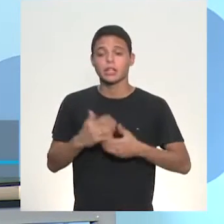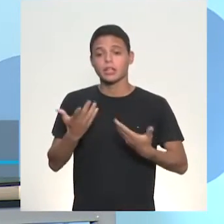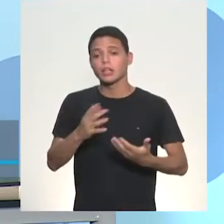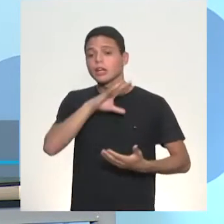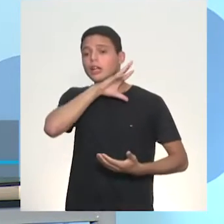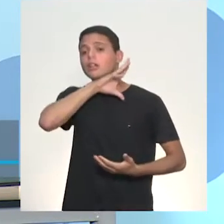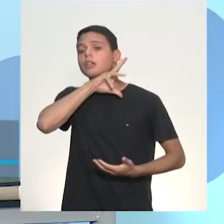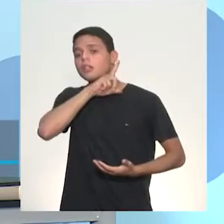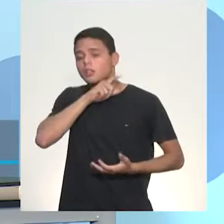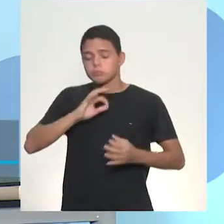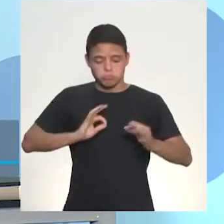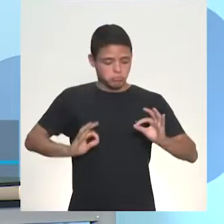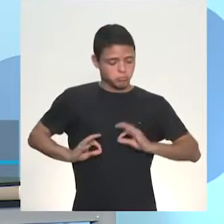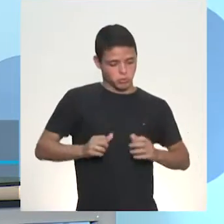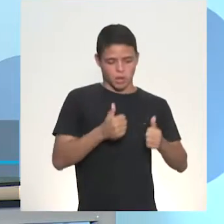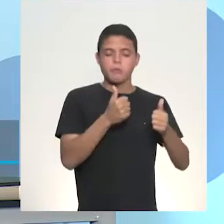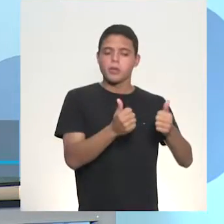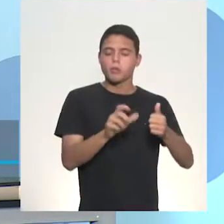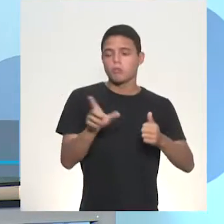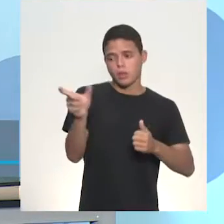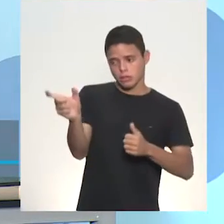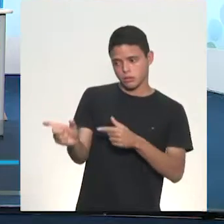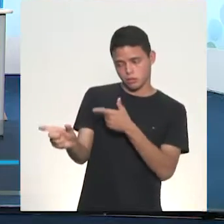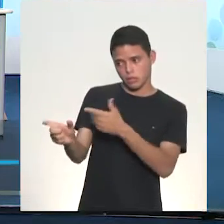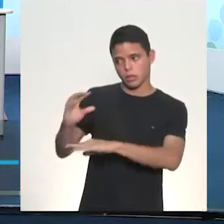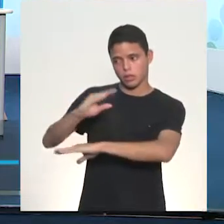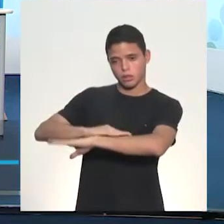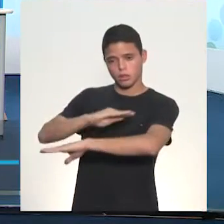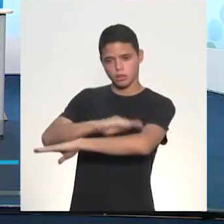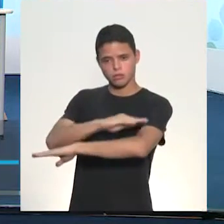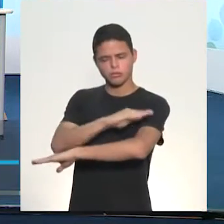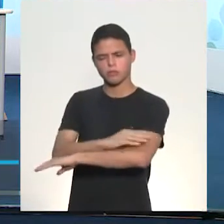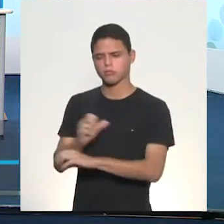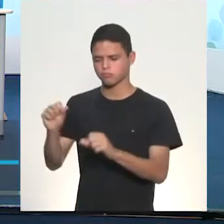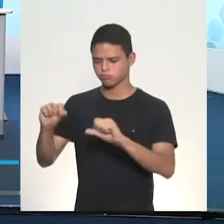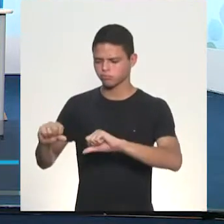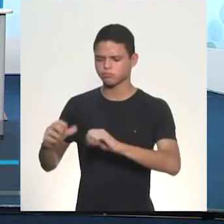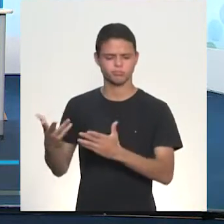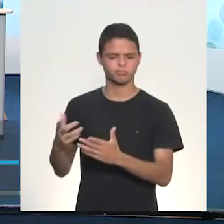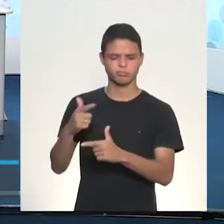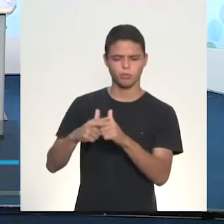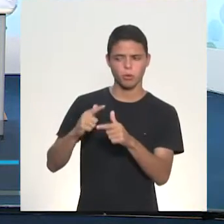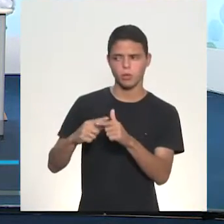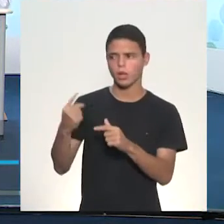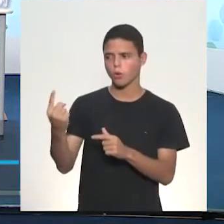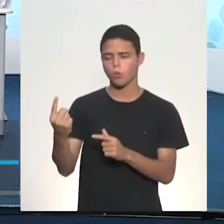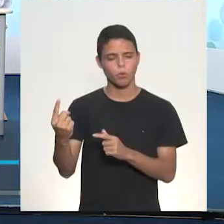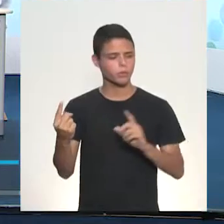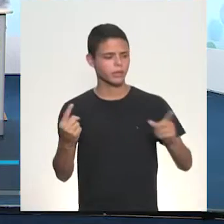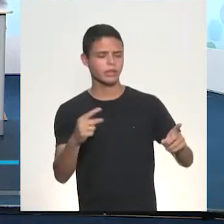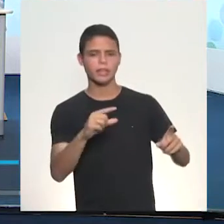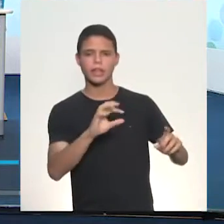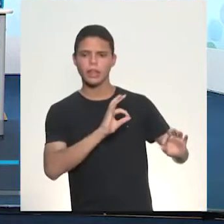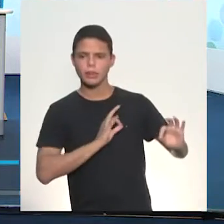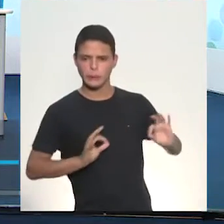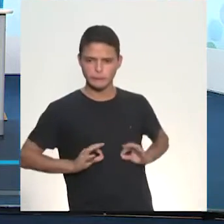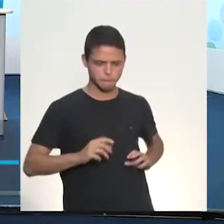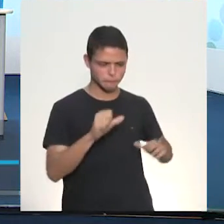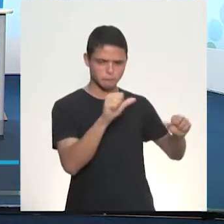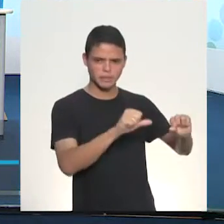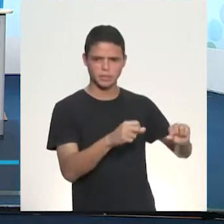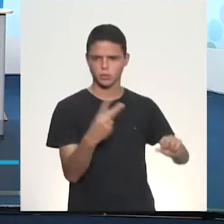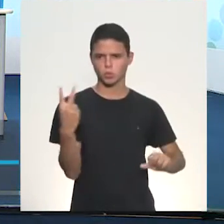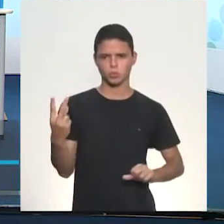o sapo não está bem, opa, temos um problema. Com o Se a tempo não vai onça ter e o nem sapo onça não ali, né? estão bem, temos mais de um problema. Ou seja, o título